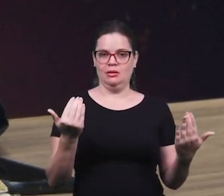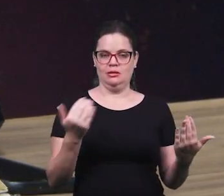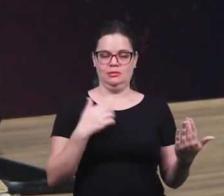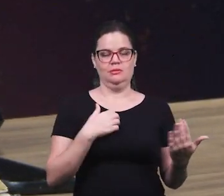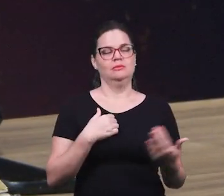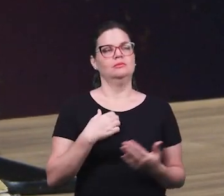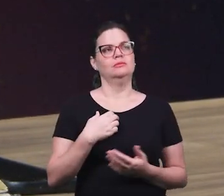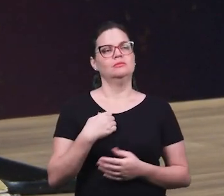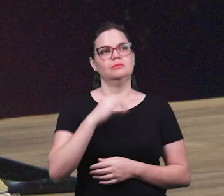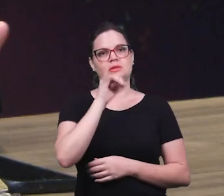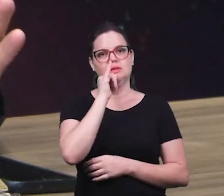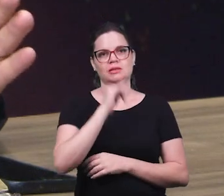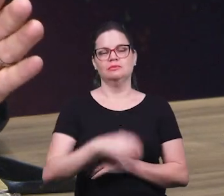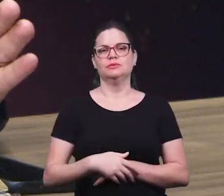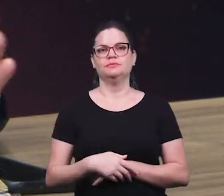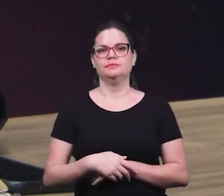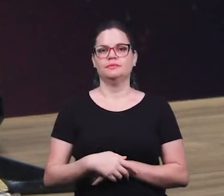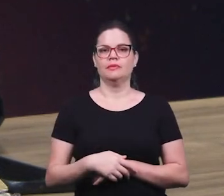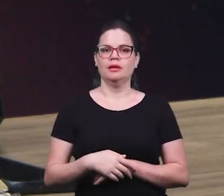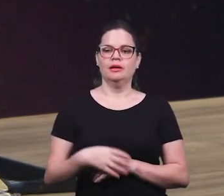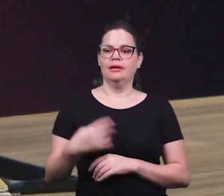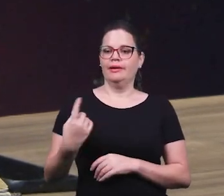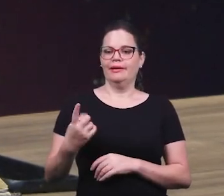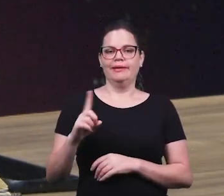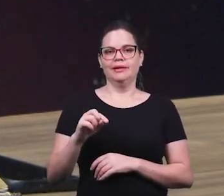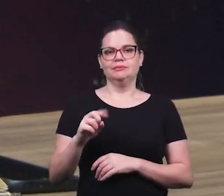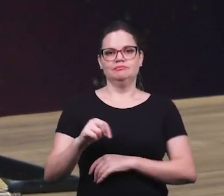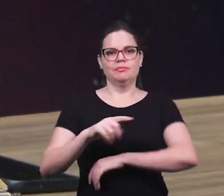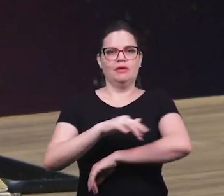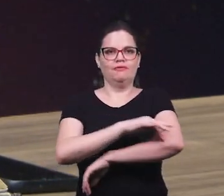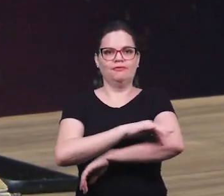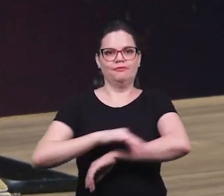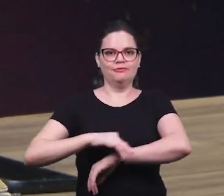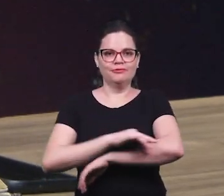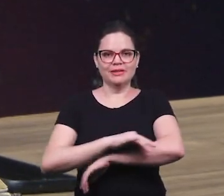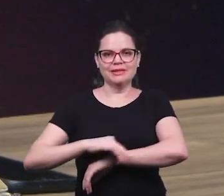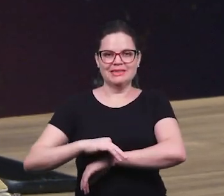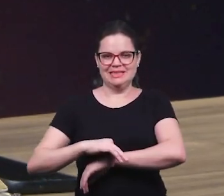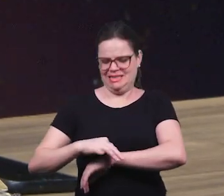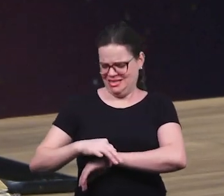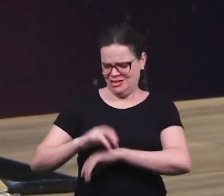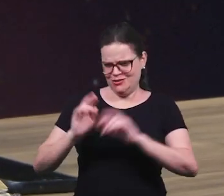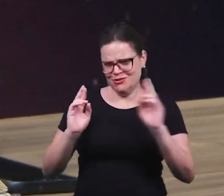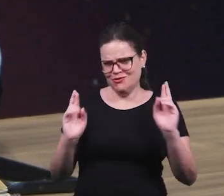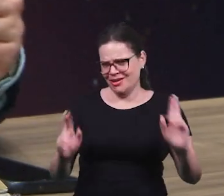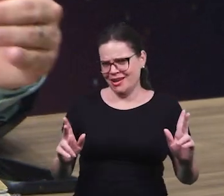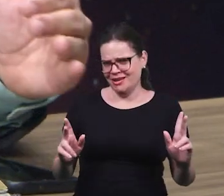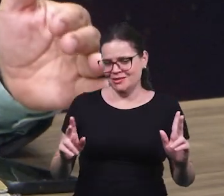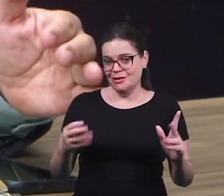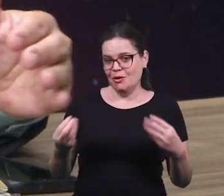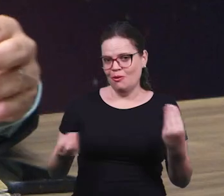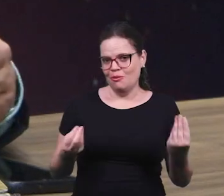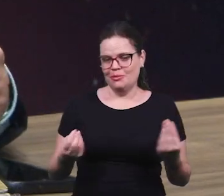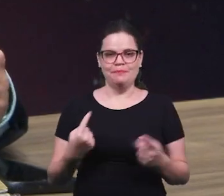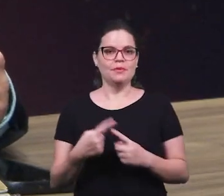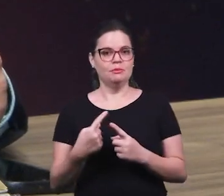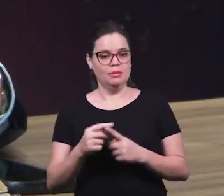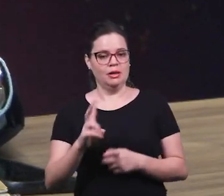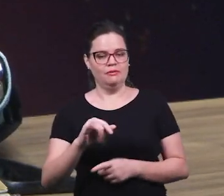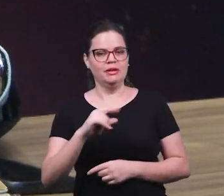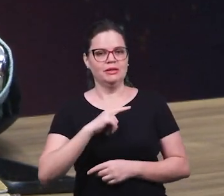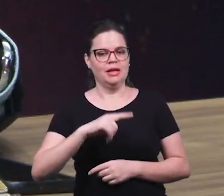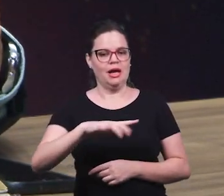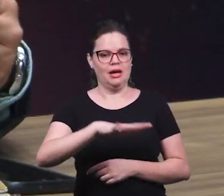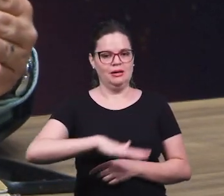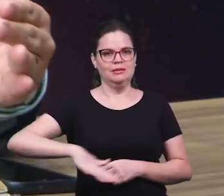podemos até falar assim, olha, é uma física diferente, a física só no arrebatamento. Porque ele vai tratar de assuntos como espaço-tempo,